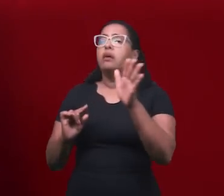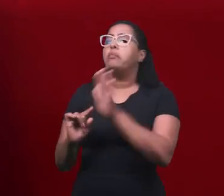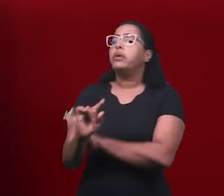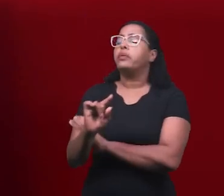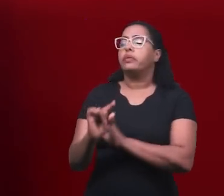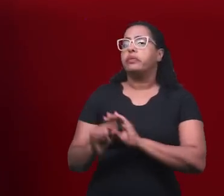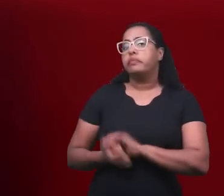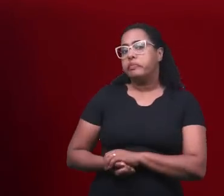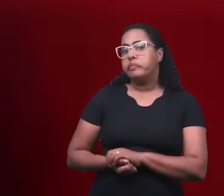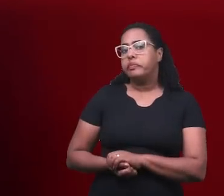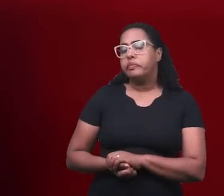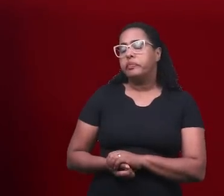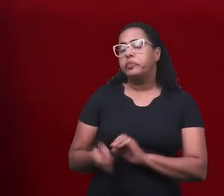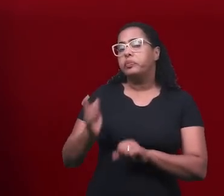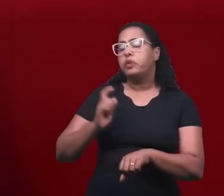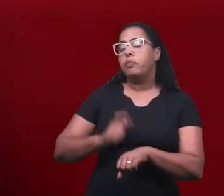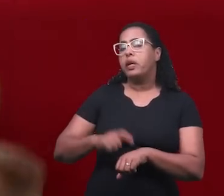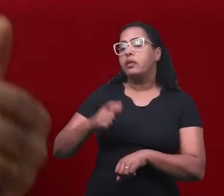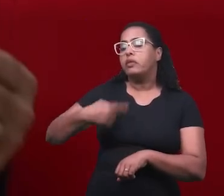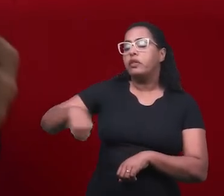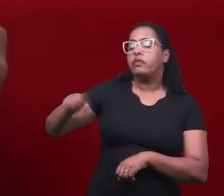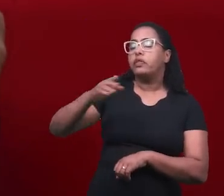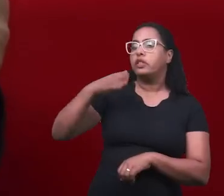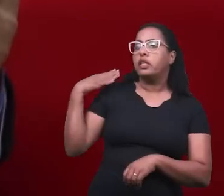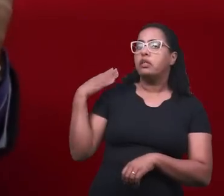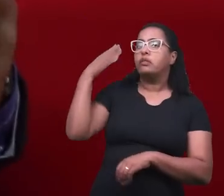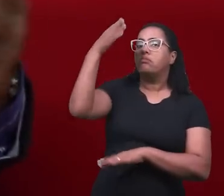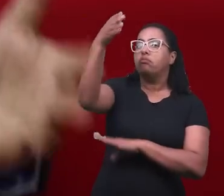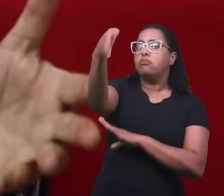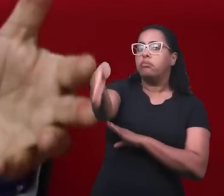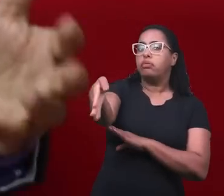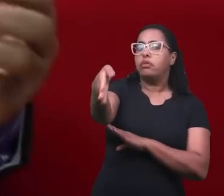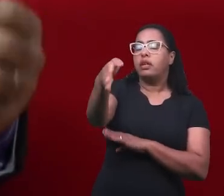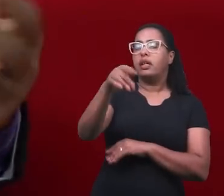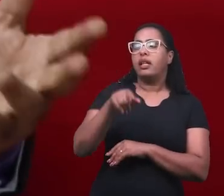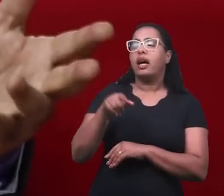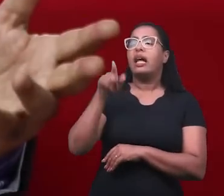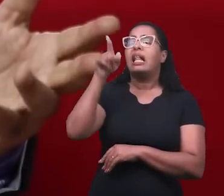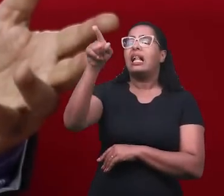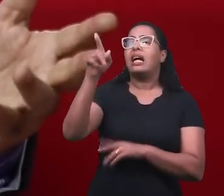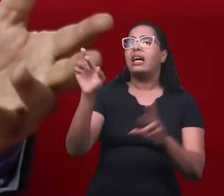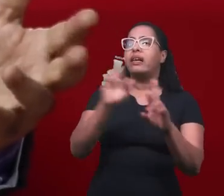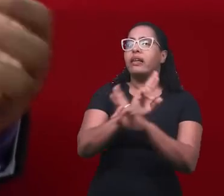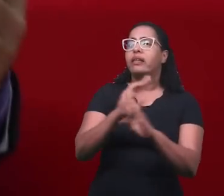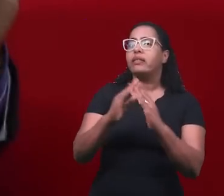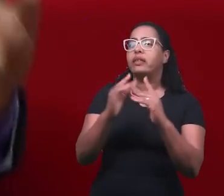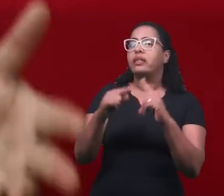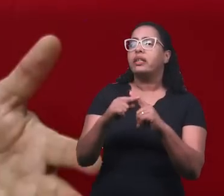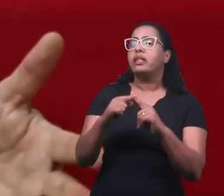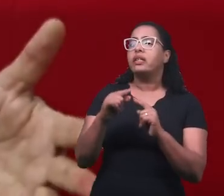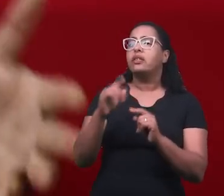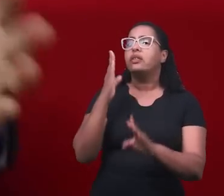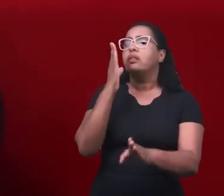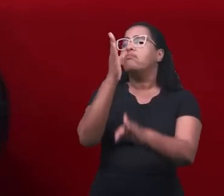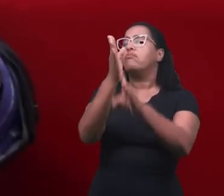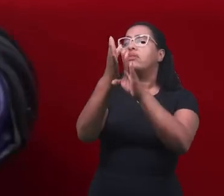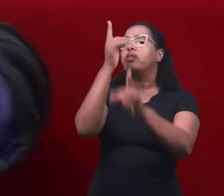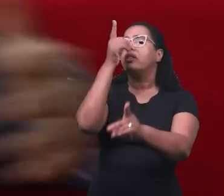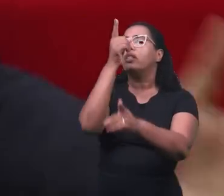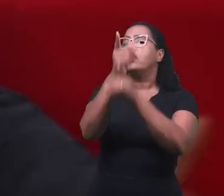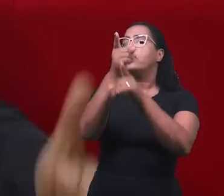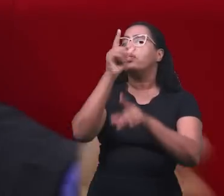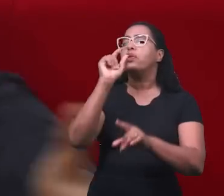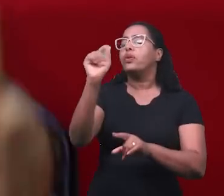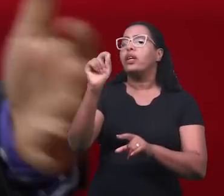coisa. Quando vocês chegaram lá, em termos de igreja, o que foi que vocês encontraram? Já havia uma estruturação,